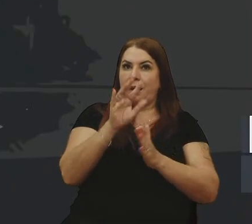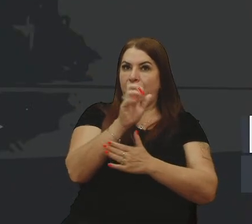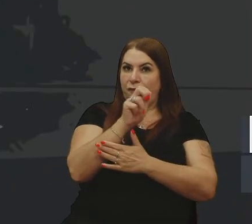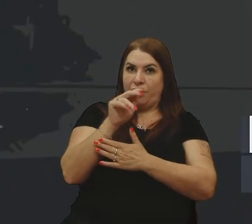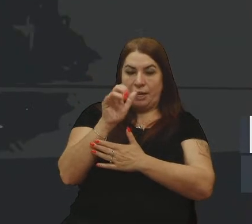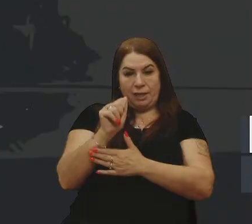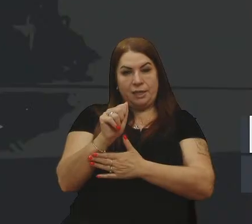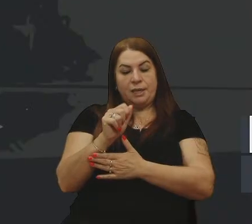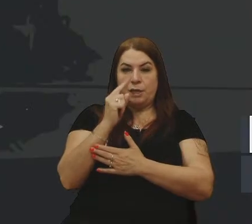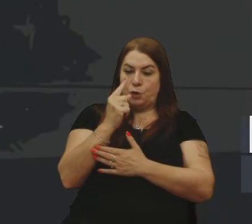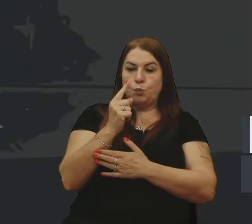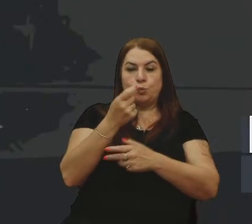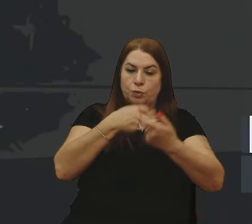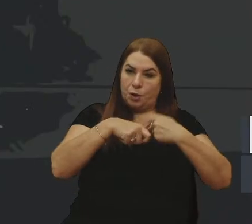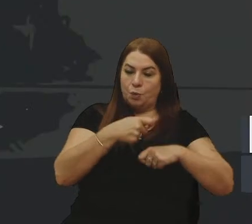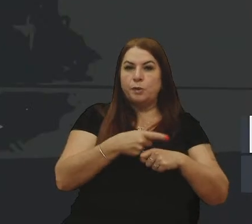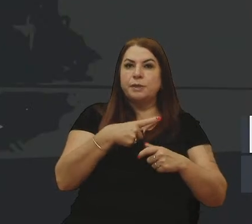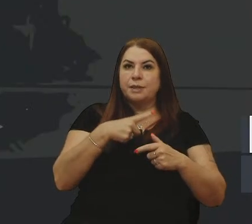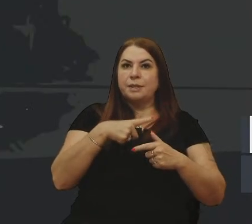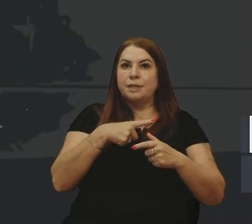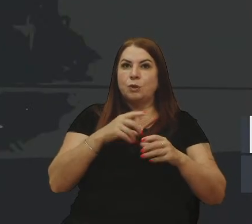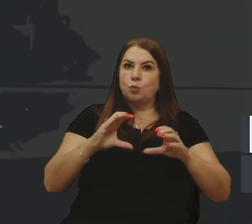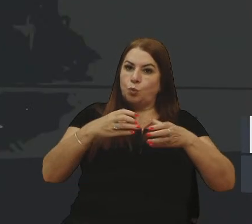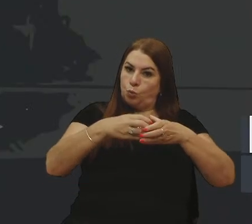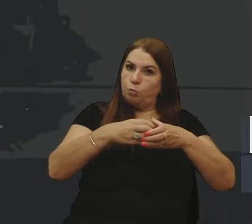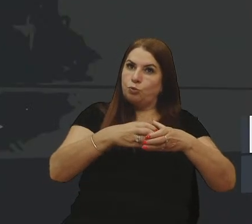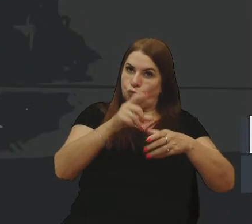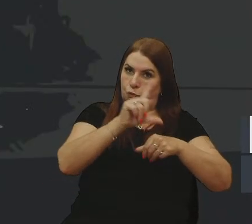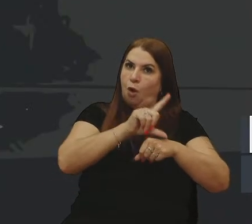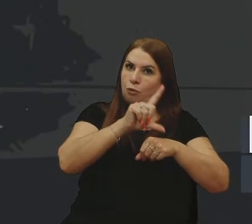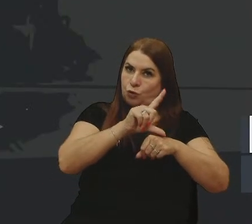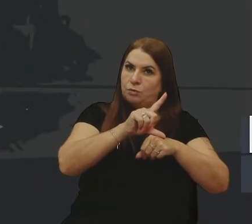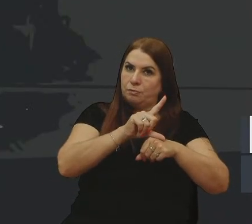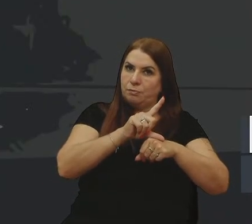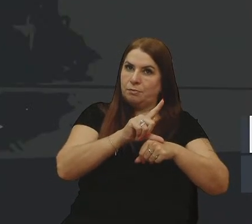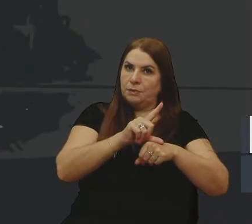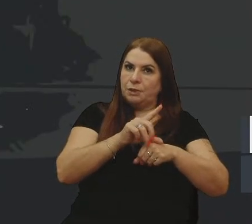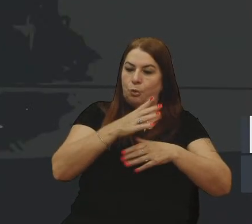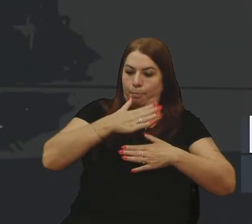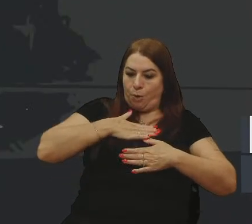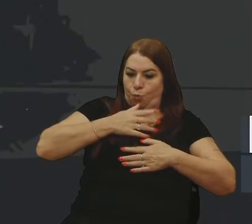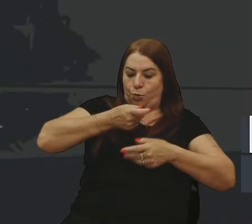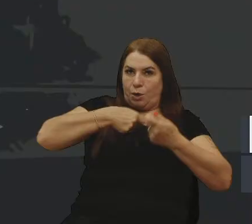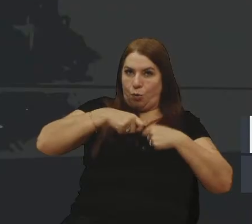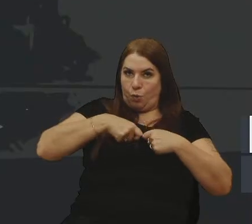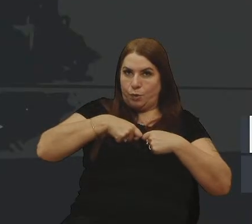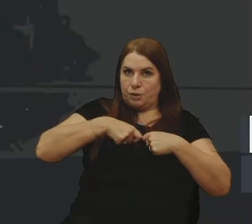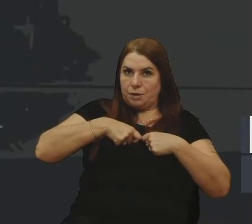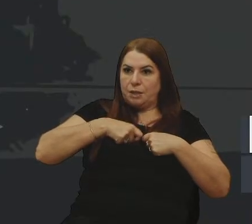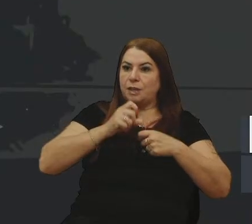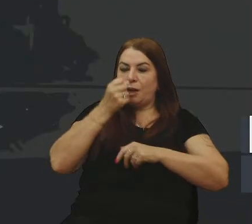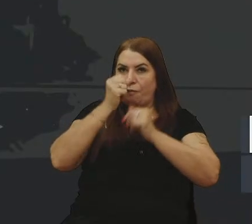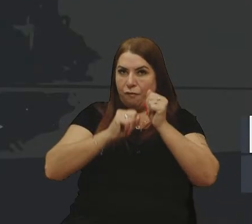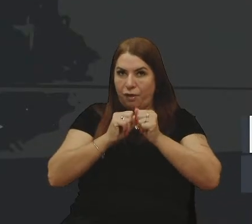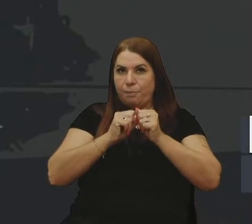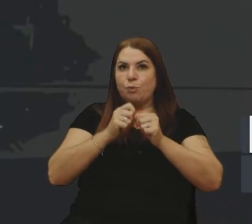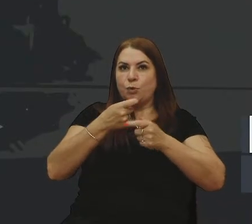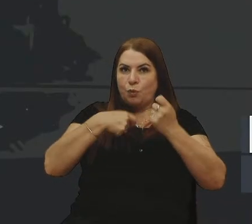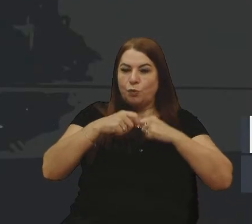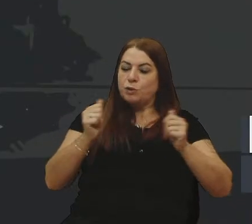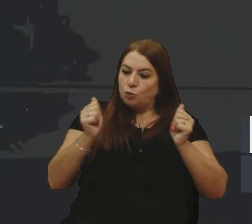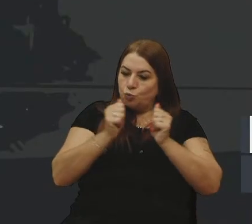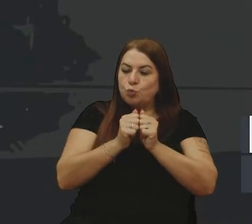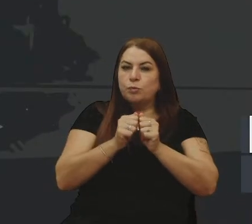né, que é um dos negócios, a gente tem uma rede de lojas, a gente tem a franqueadora, que é o meu negócio, e a gente tem a fábrica também, que é um dos negócios que está junto